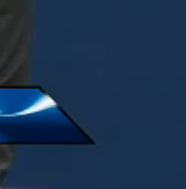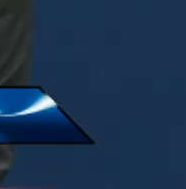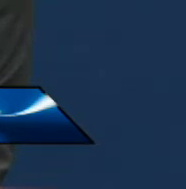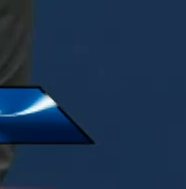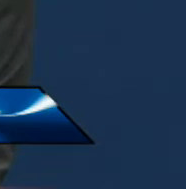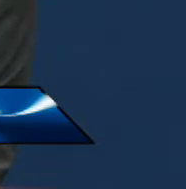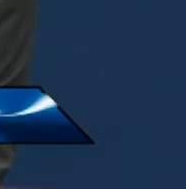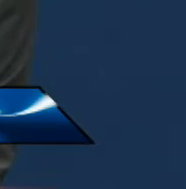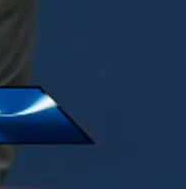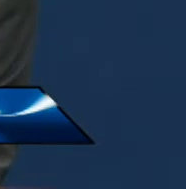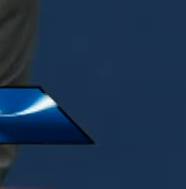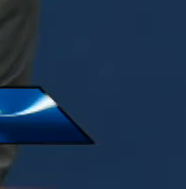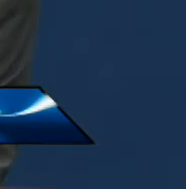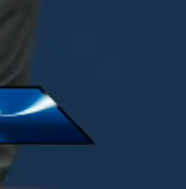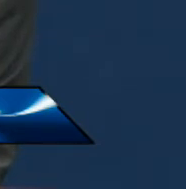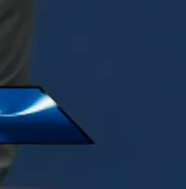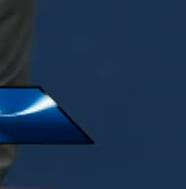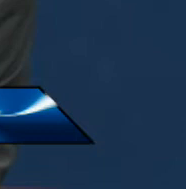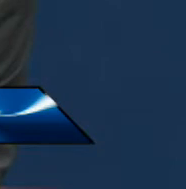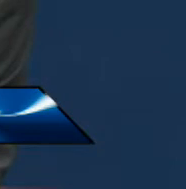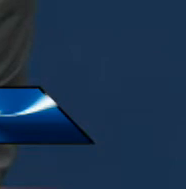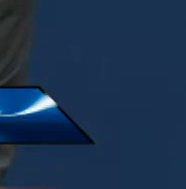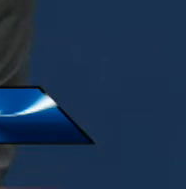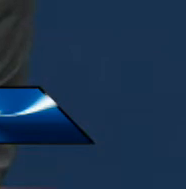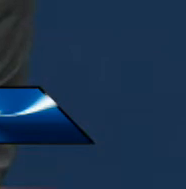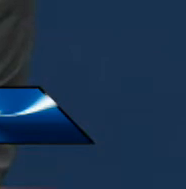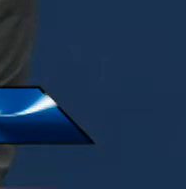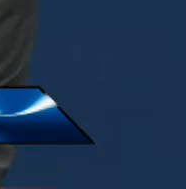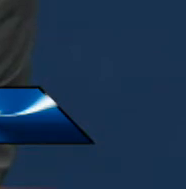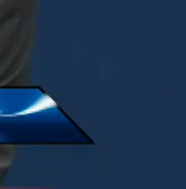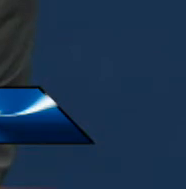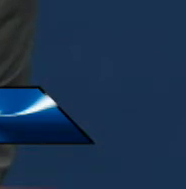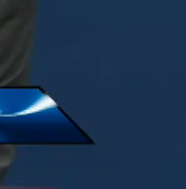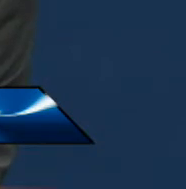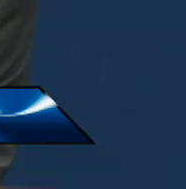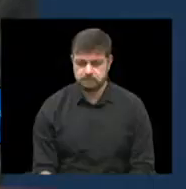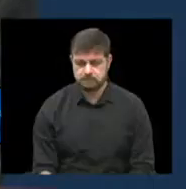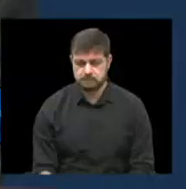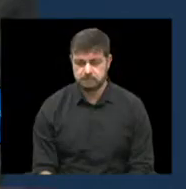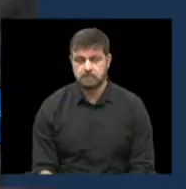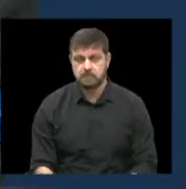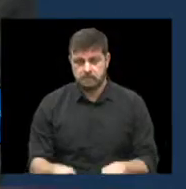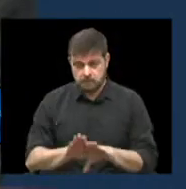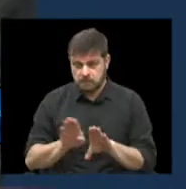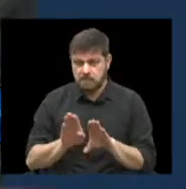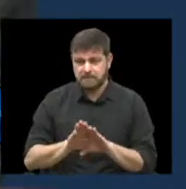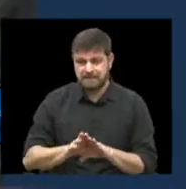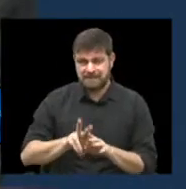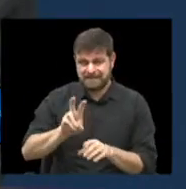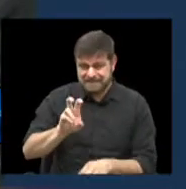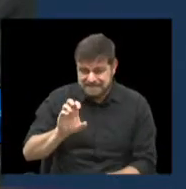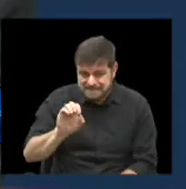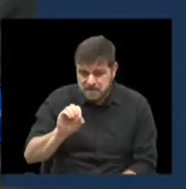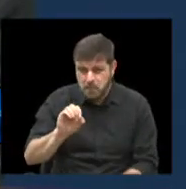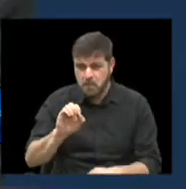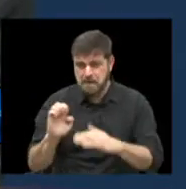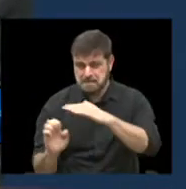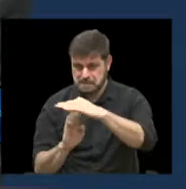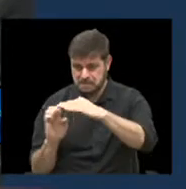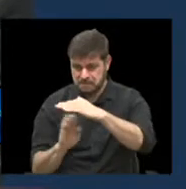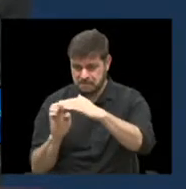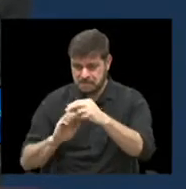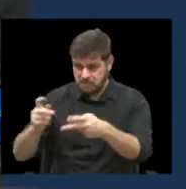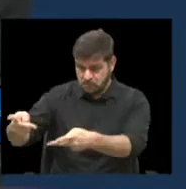todos no sentido de discutir a erradicação do trabalho infantil, mas também foram convidadas 50 empresas, as